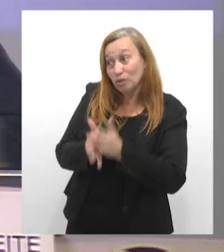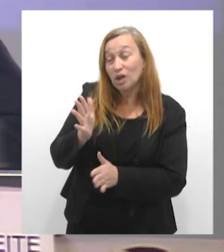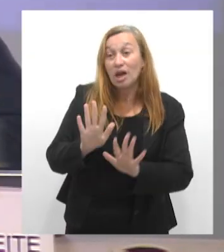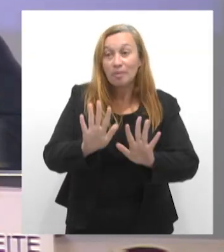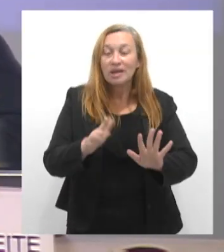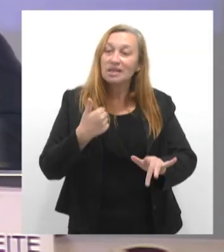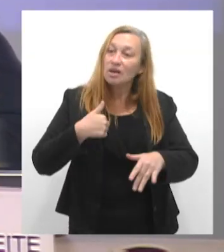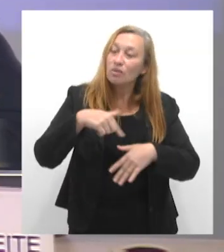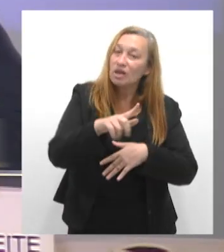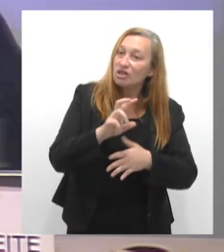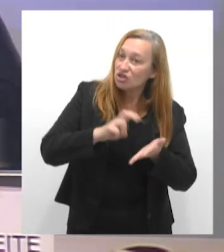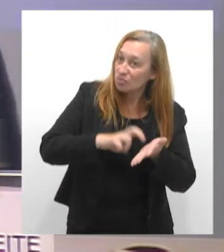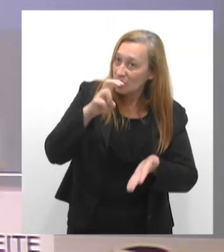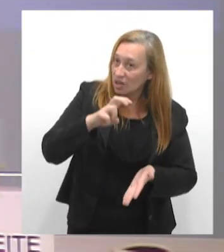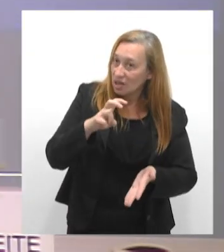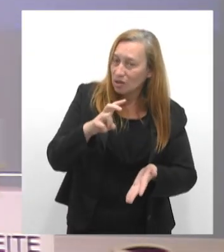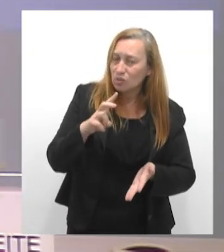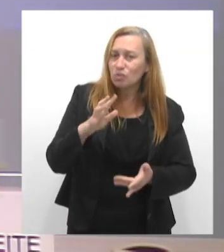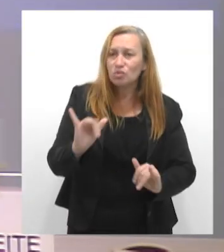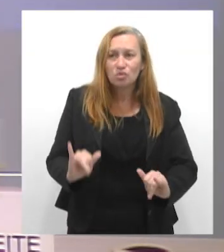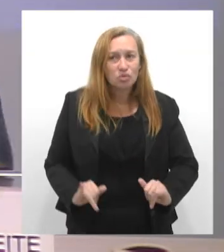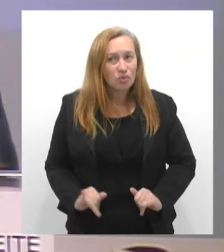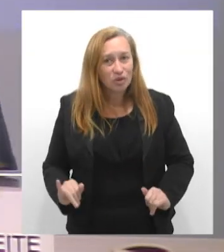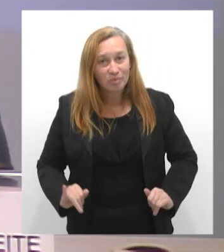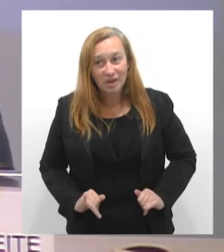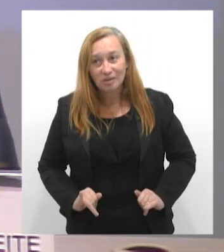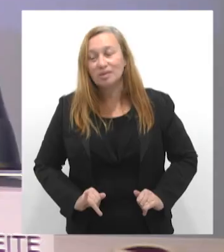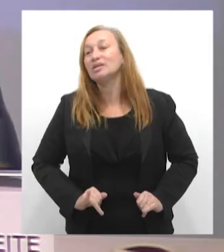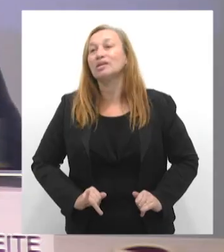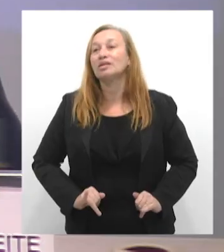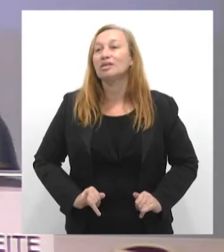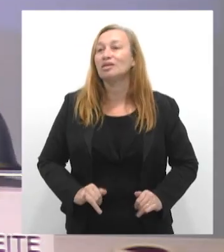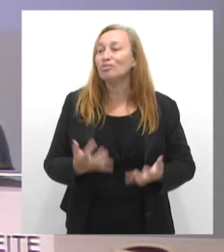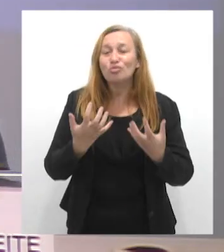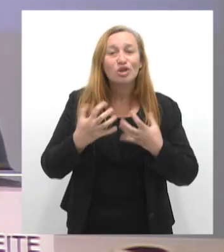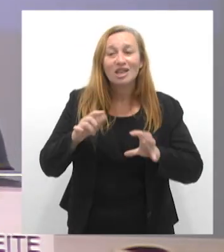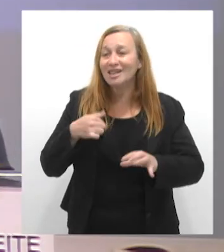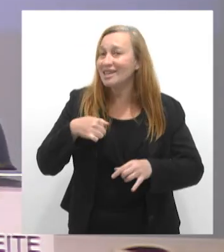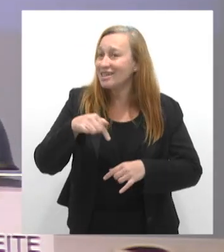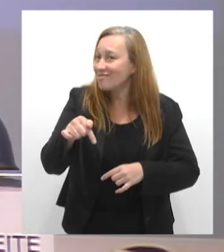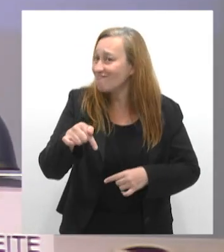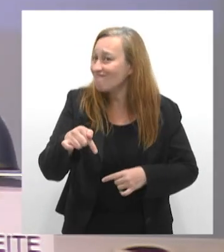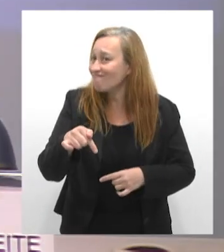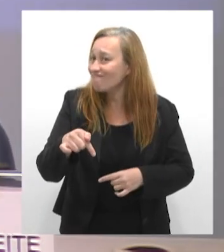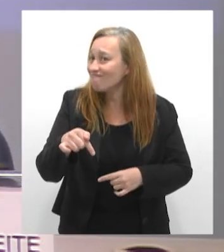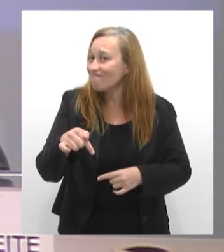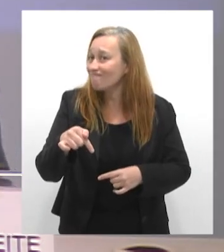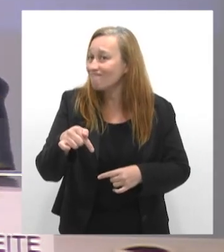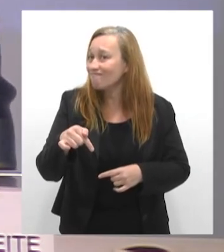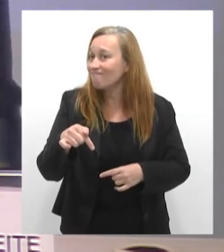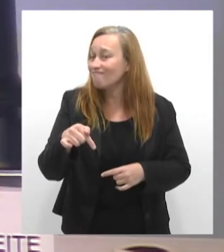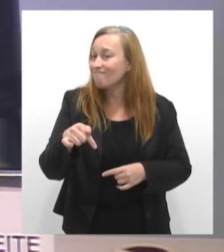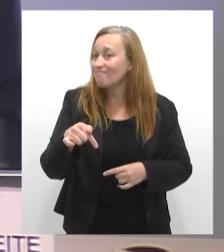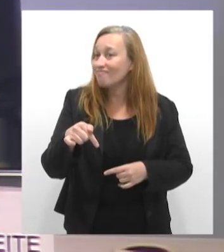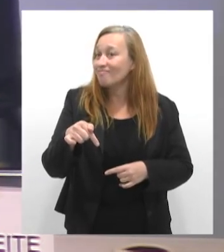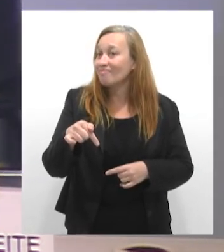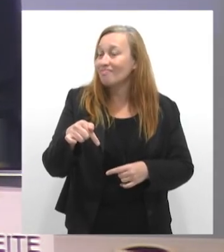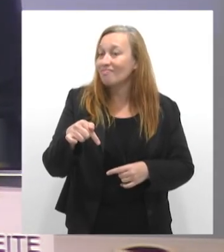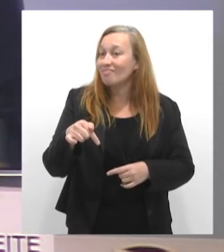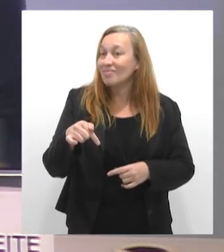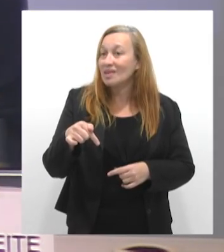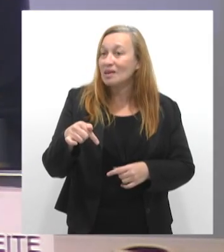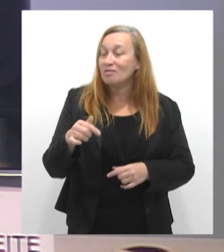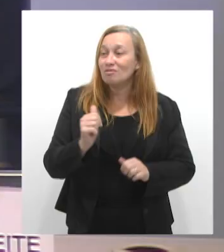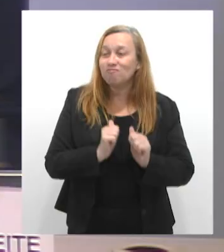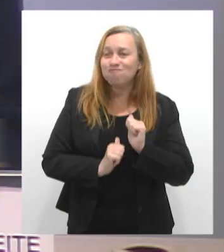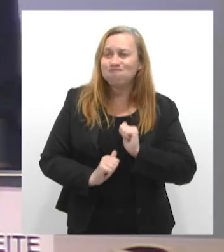ia de manhã num sofrimento danado, porque eu não queria estar lá. Eu ia numa